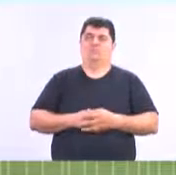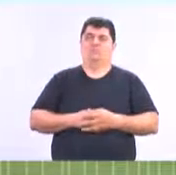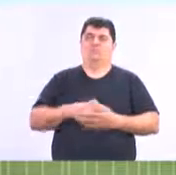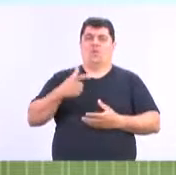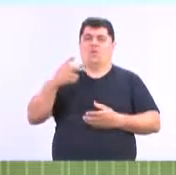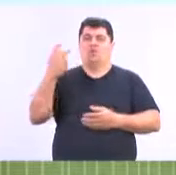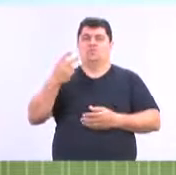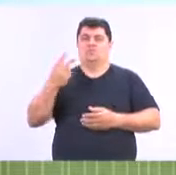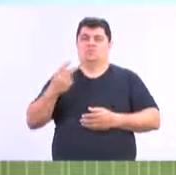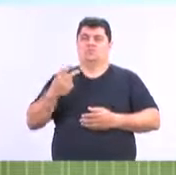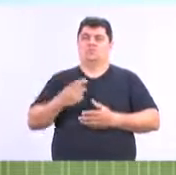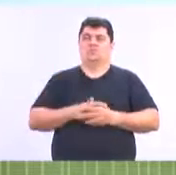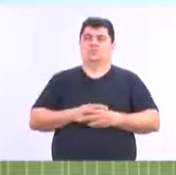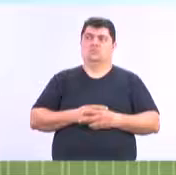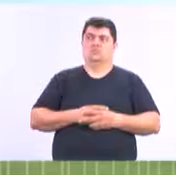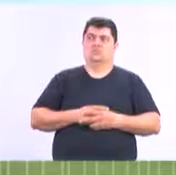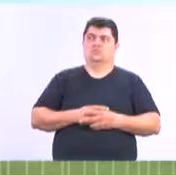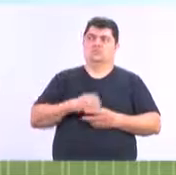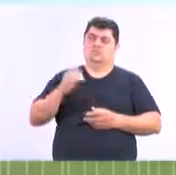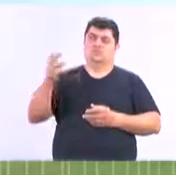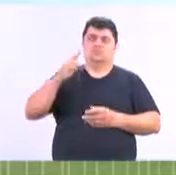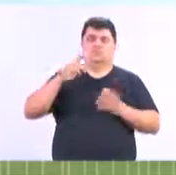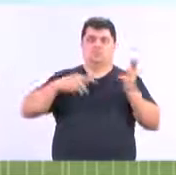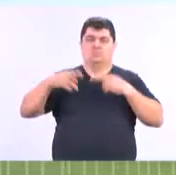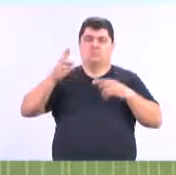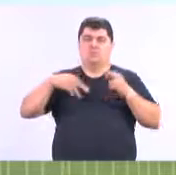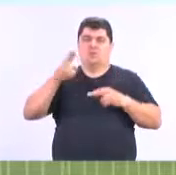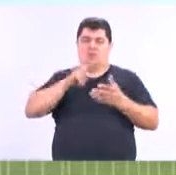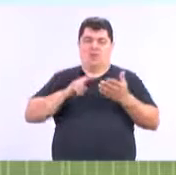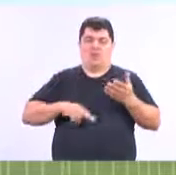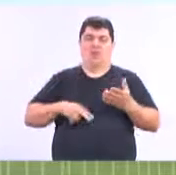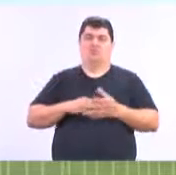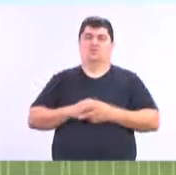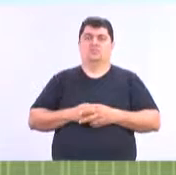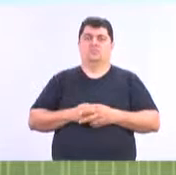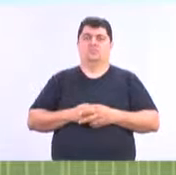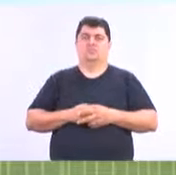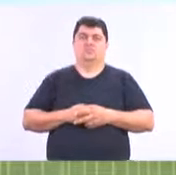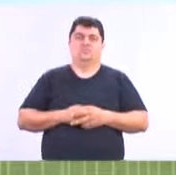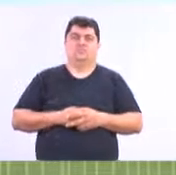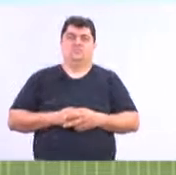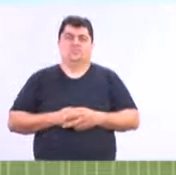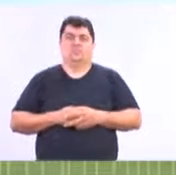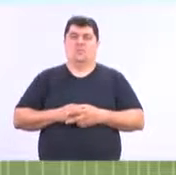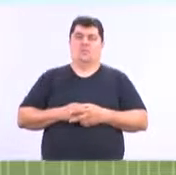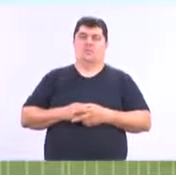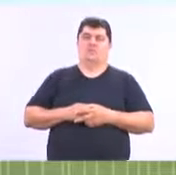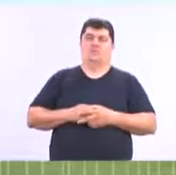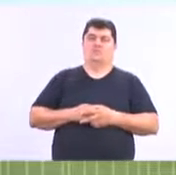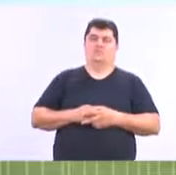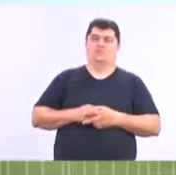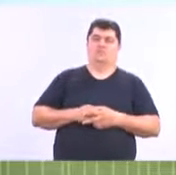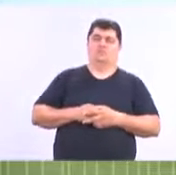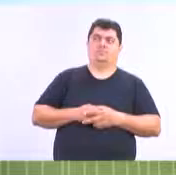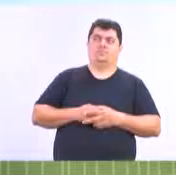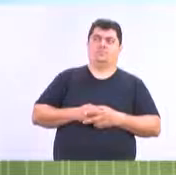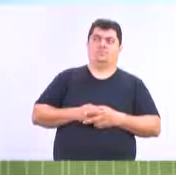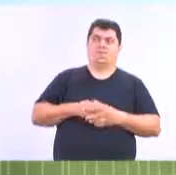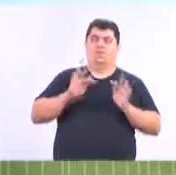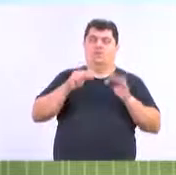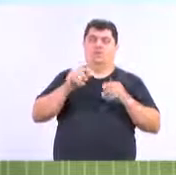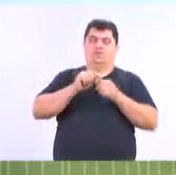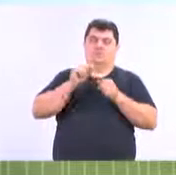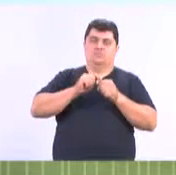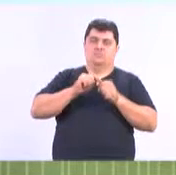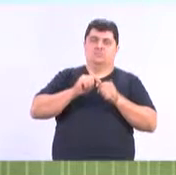outras questões e chegando mais respostas das primeiras questões, a professora Leila vai conversar comigo e a gente vai continuar discutindo elas, mas e no final a gente vai